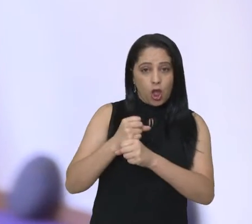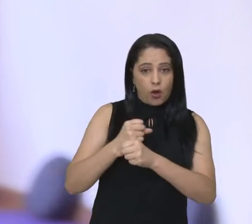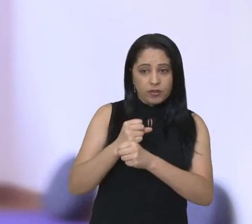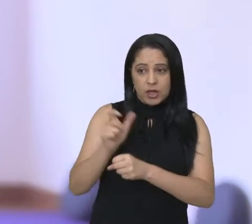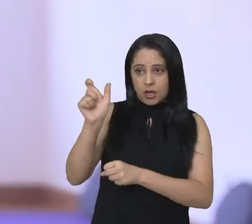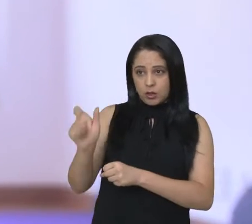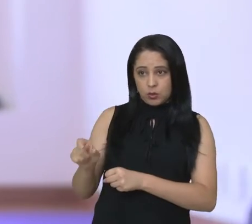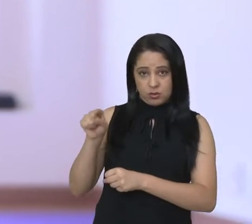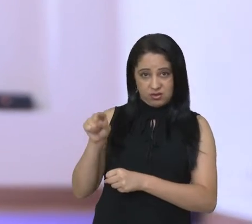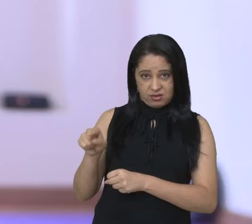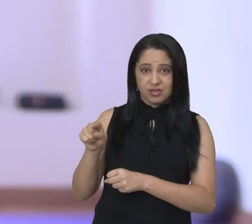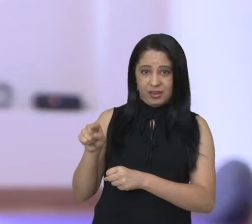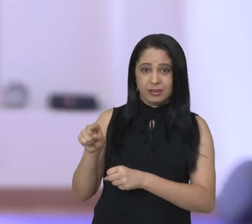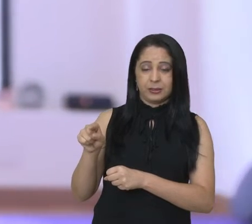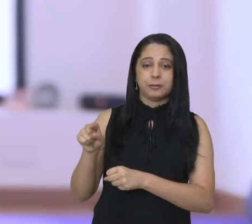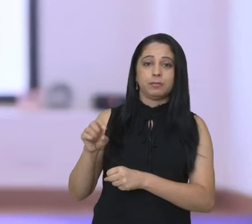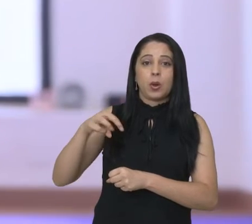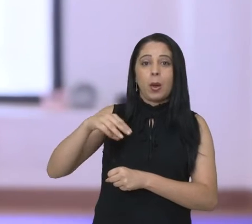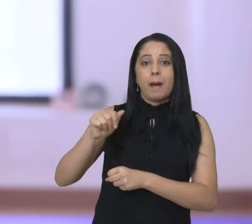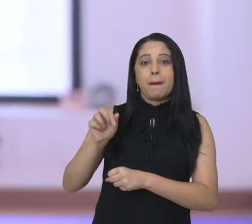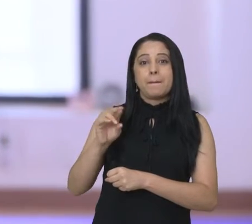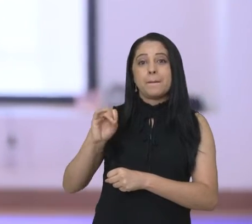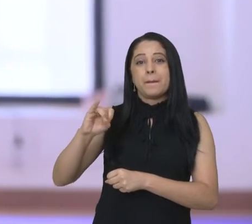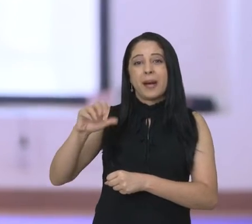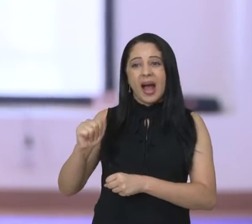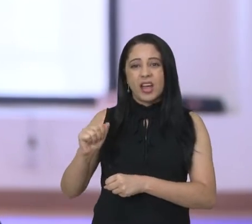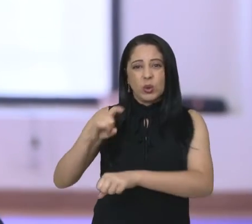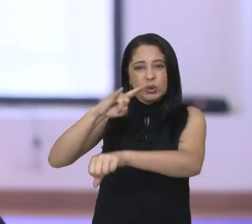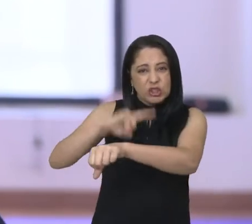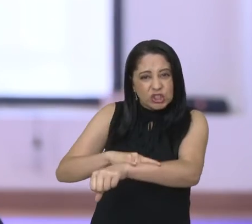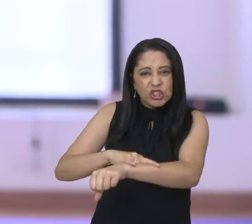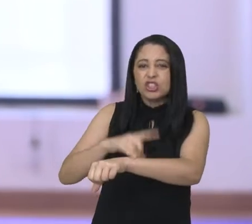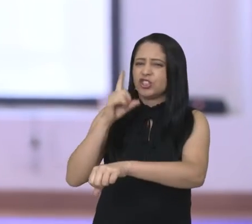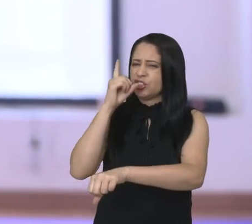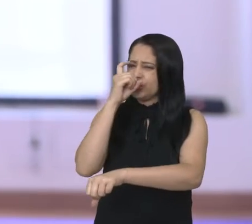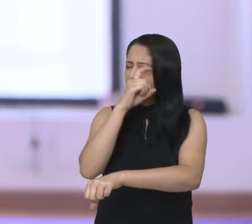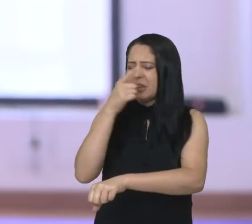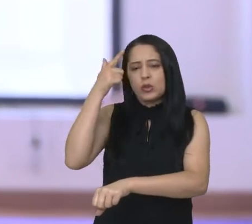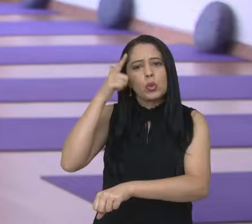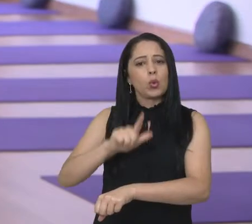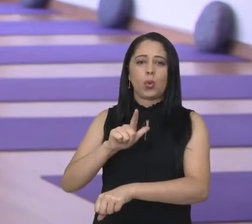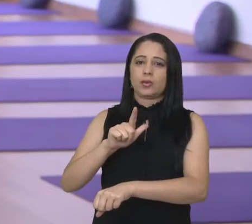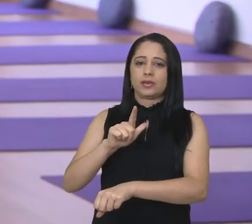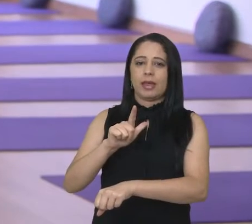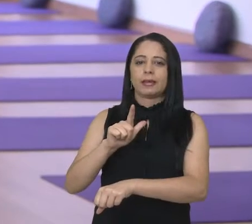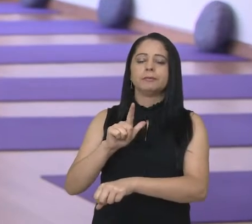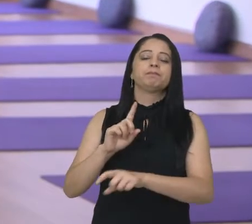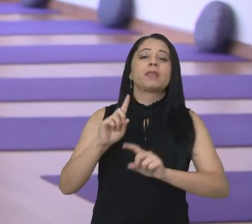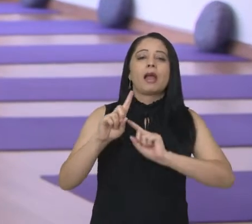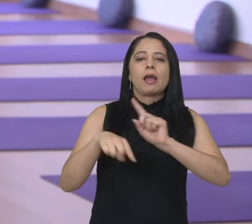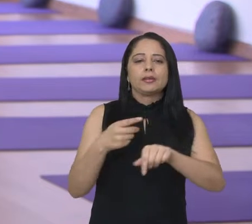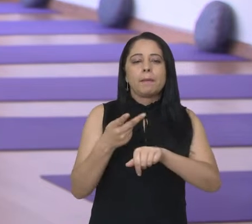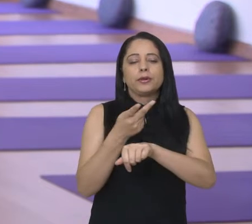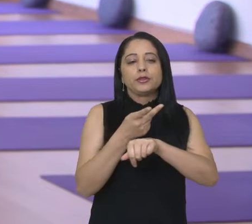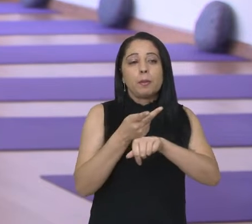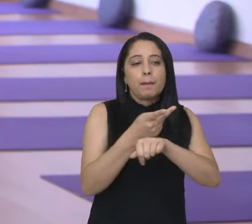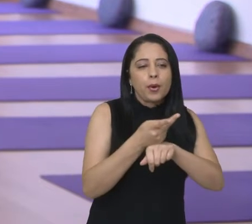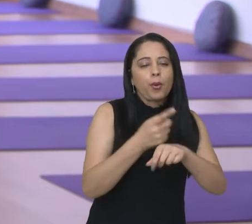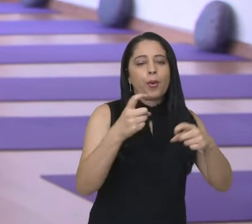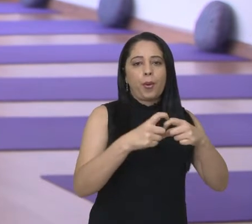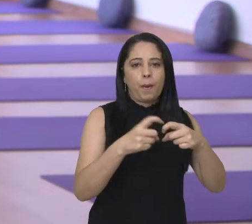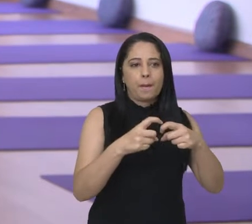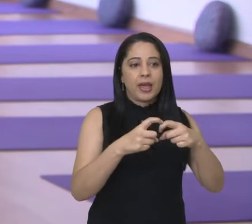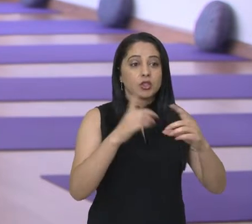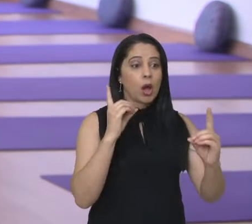a dificuldade de urinar foi o sinal de alerta para o Mário procurar um médico. O diagnóstico de câncer de